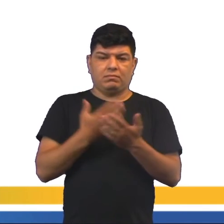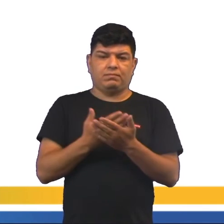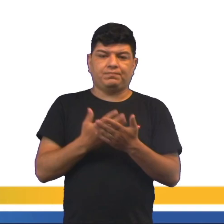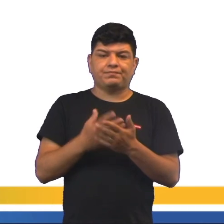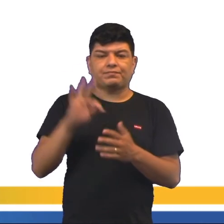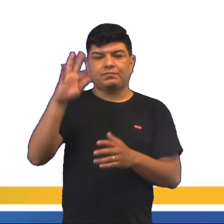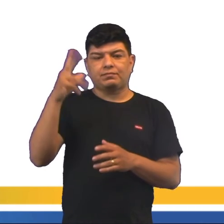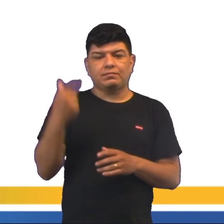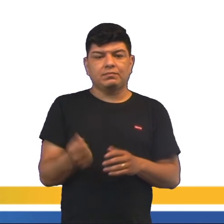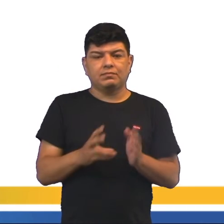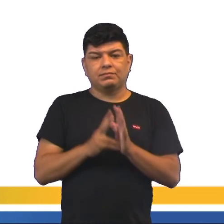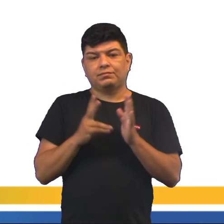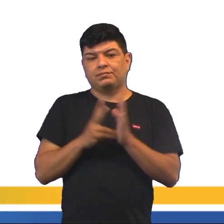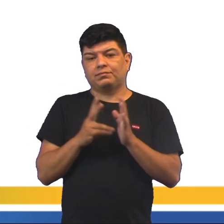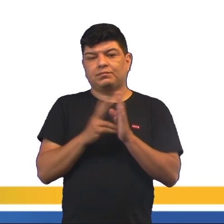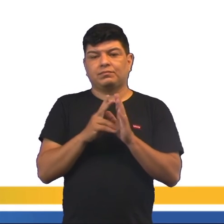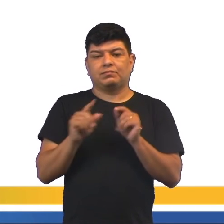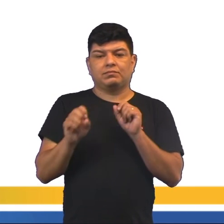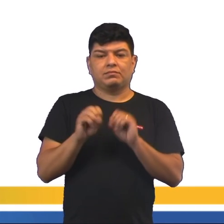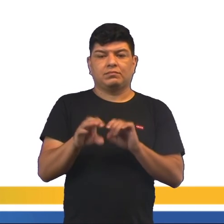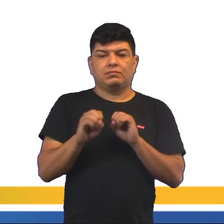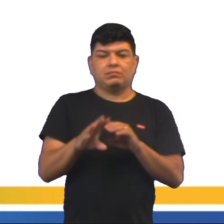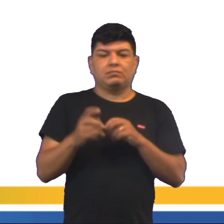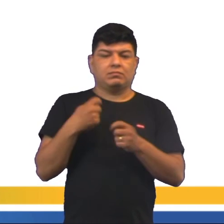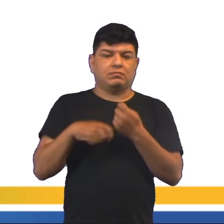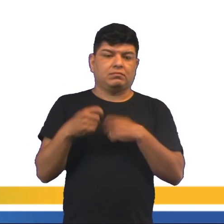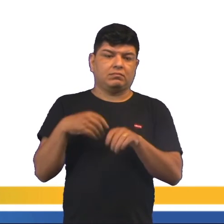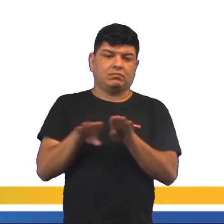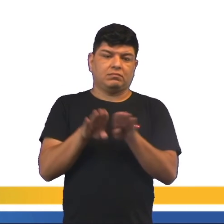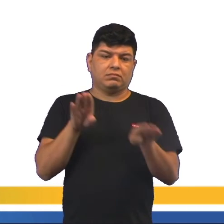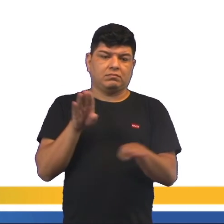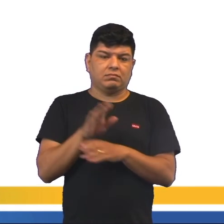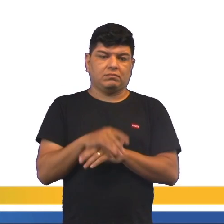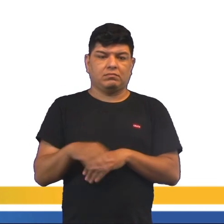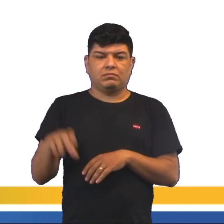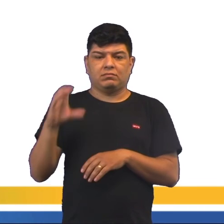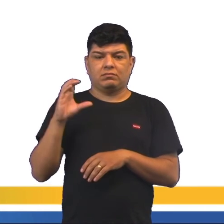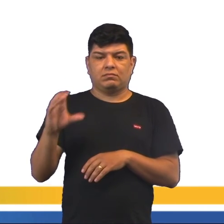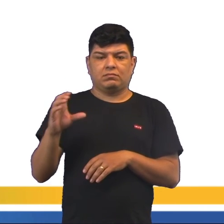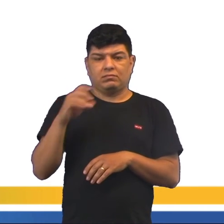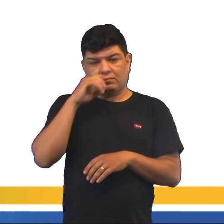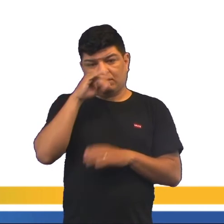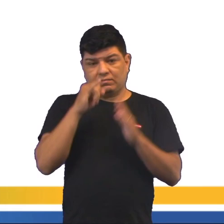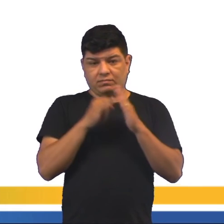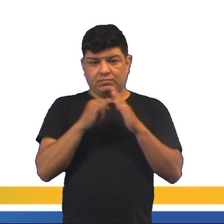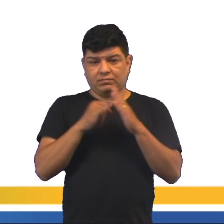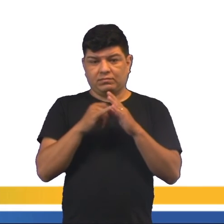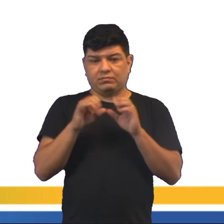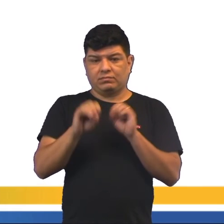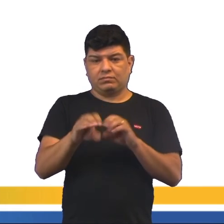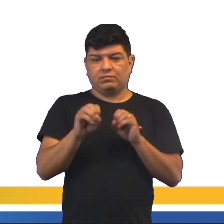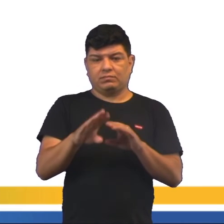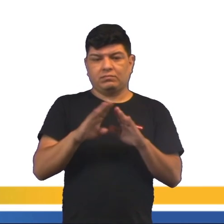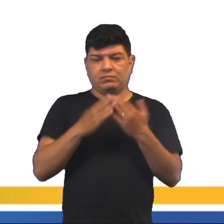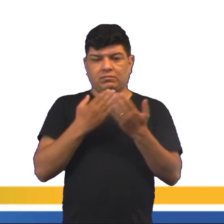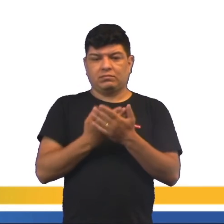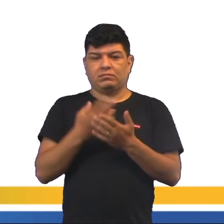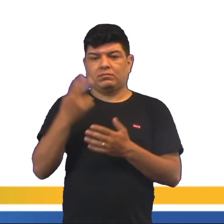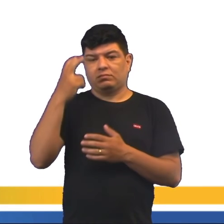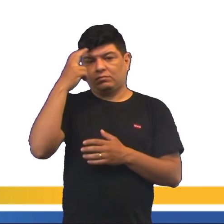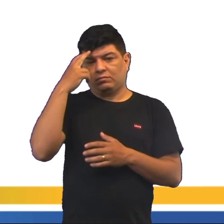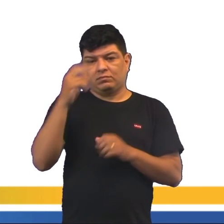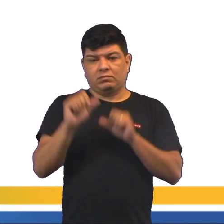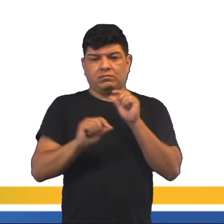dos afrodescendentes indígenas, né, educandos provenientes de classes economicamente desfavorecidas. Letra C, a instituição